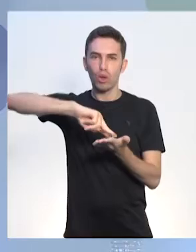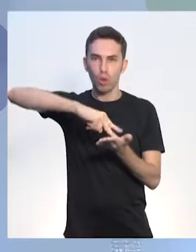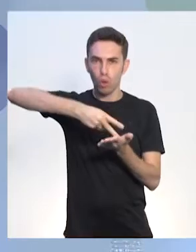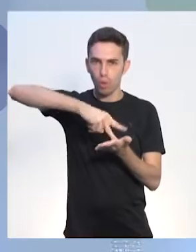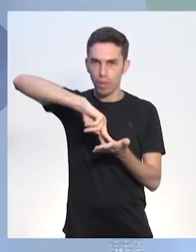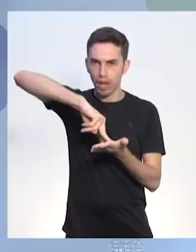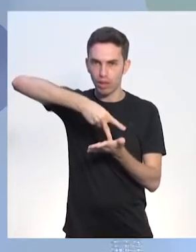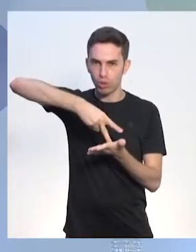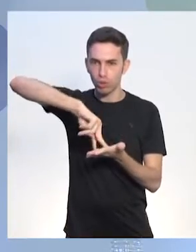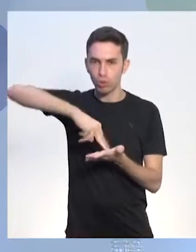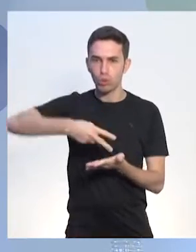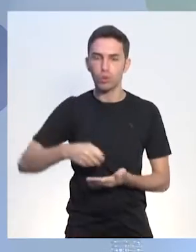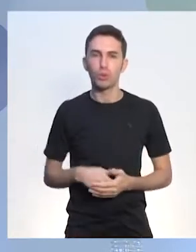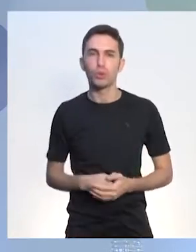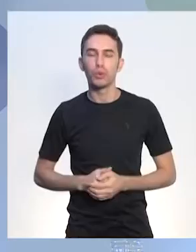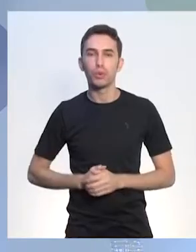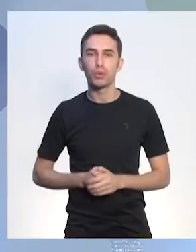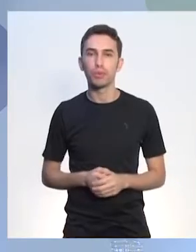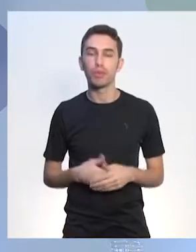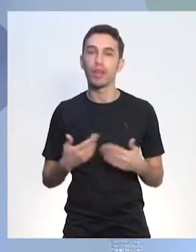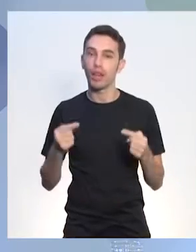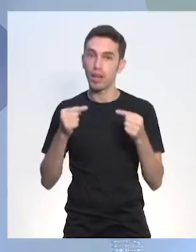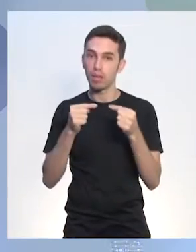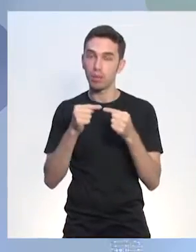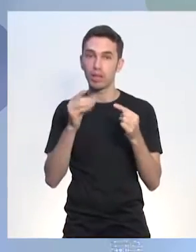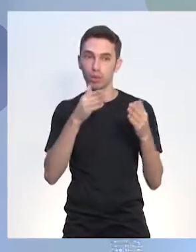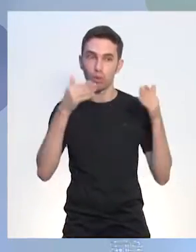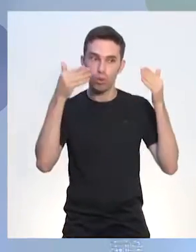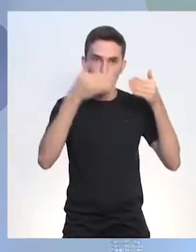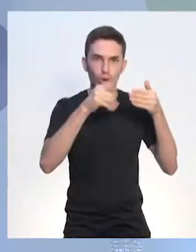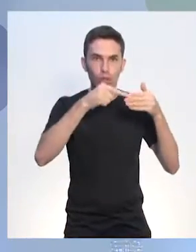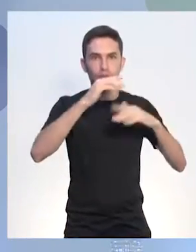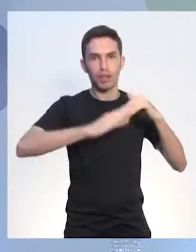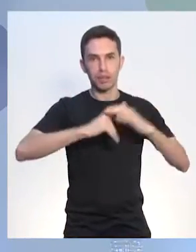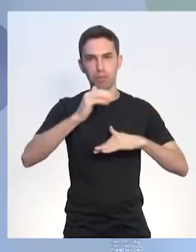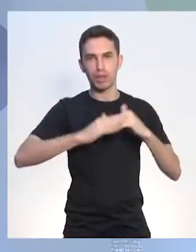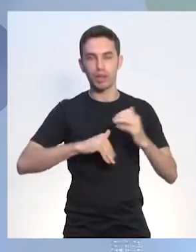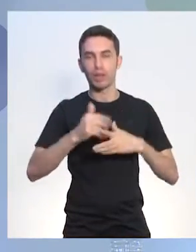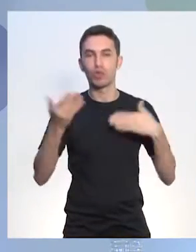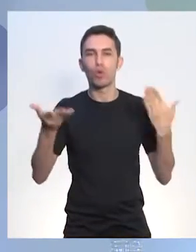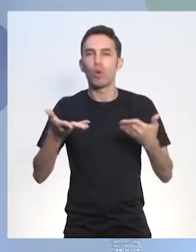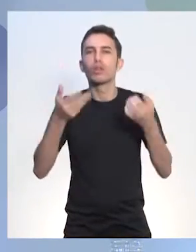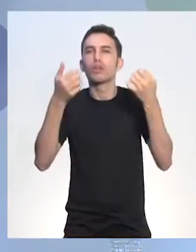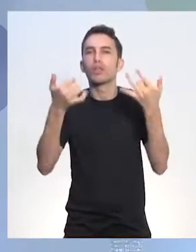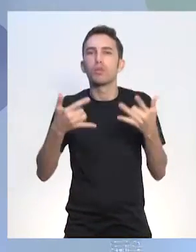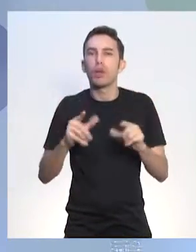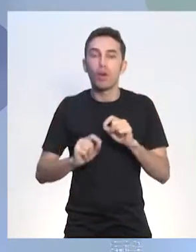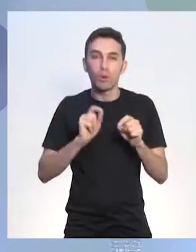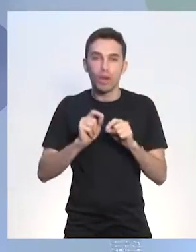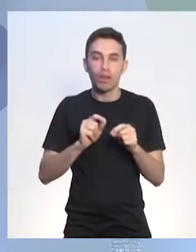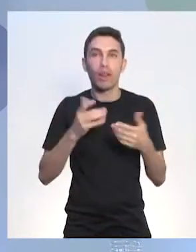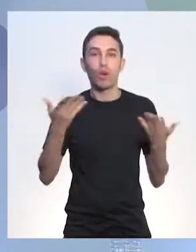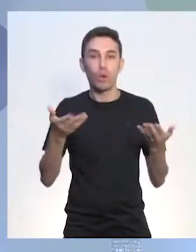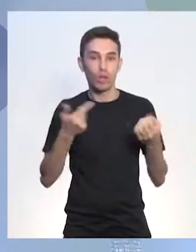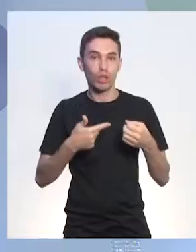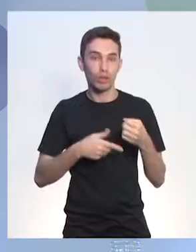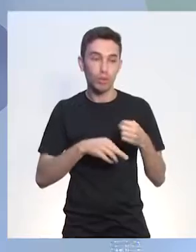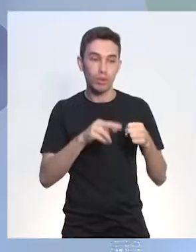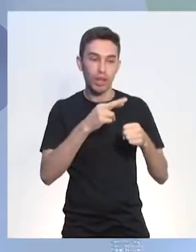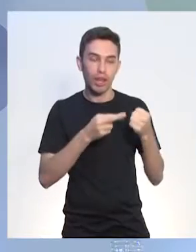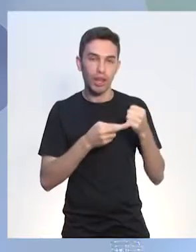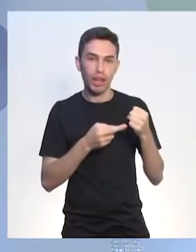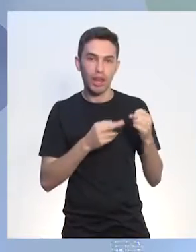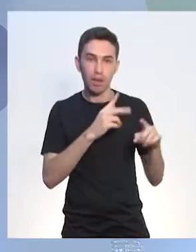focos da nossa habilidade. Então, o que nós vamos fazer hoje? Hoje nós vamos resolver